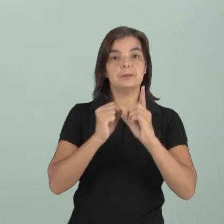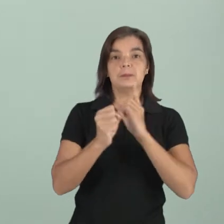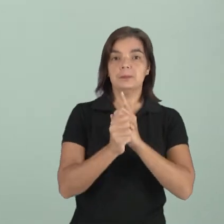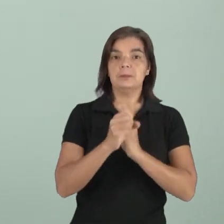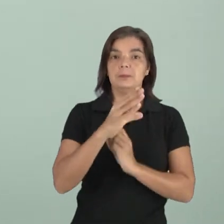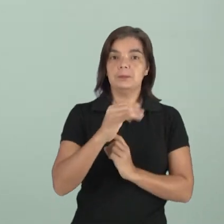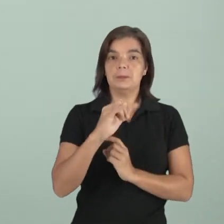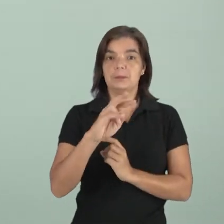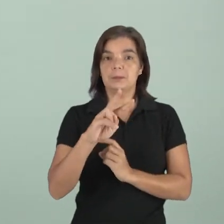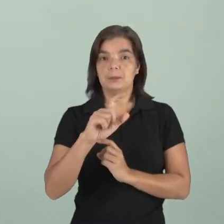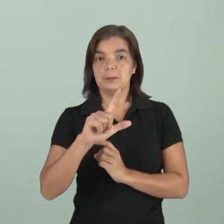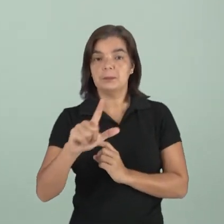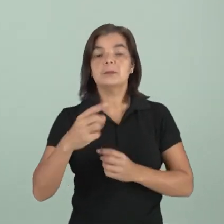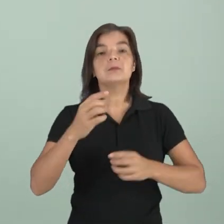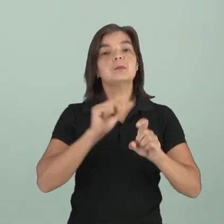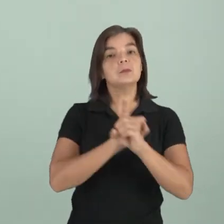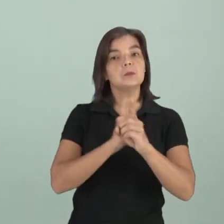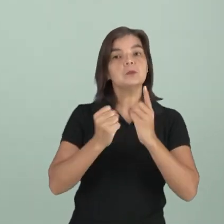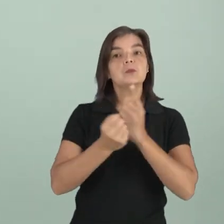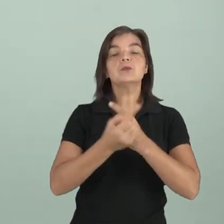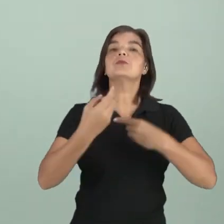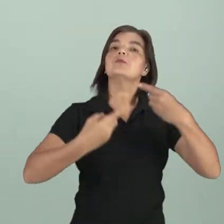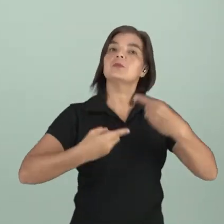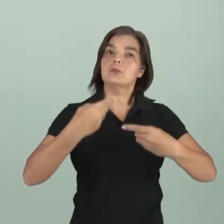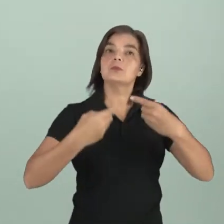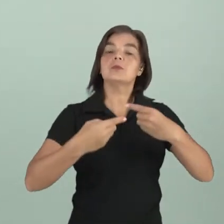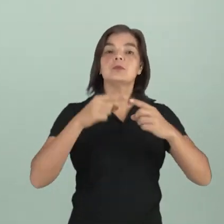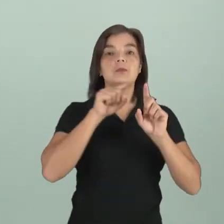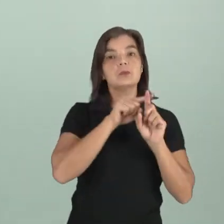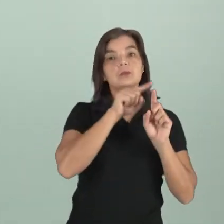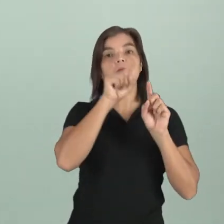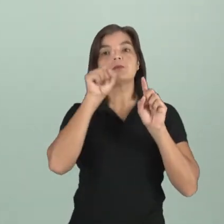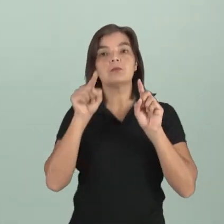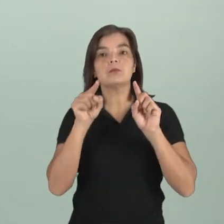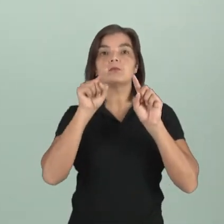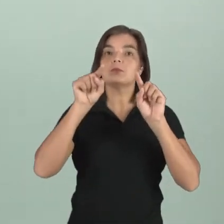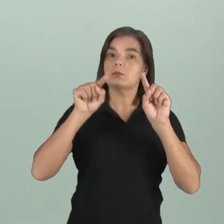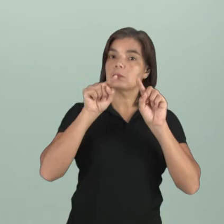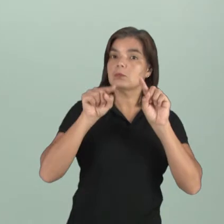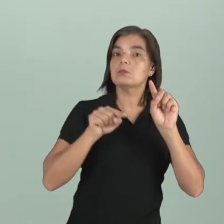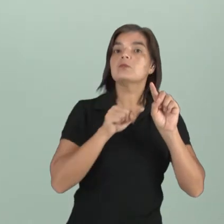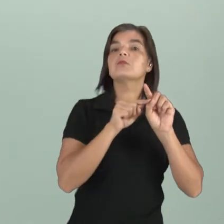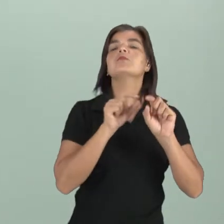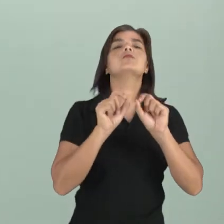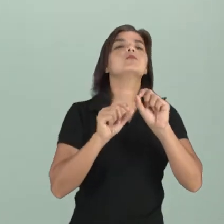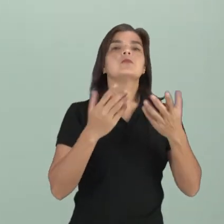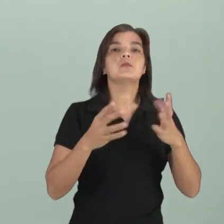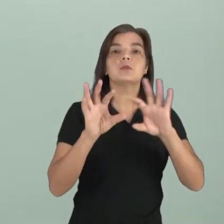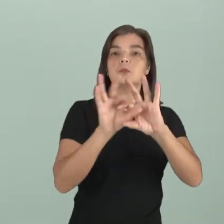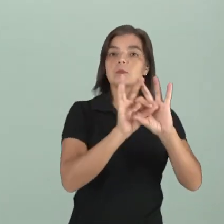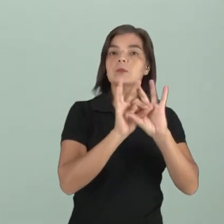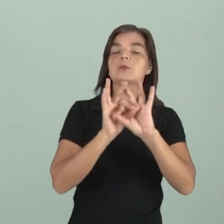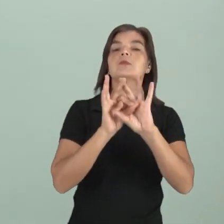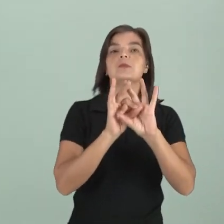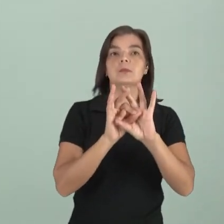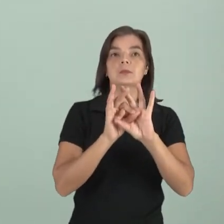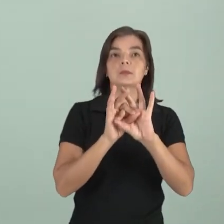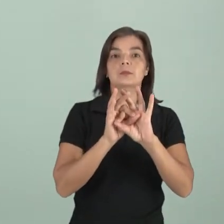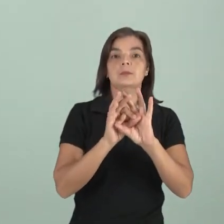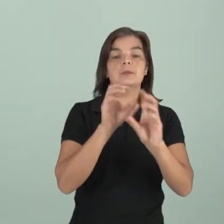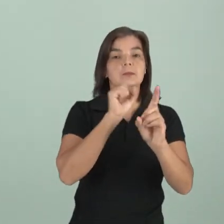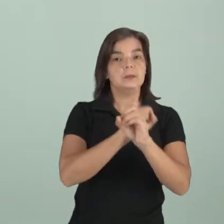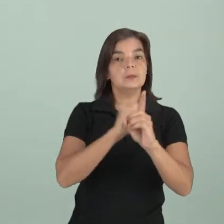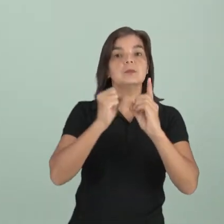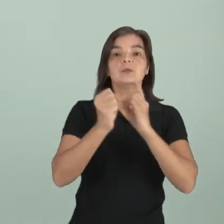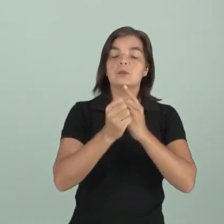sociedade civil e sociedade política, e existem setas, que é justamente para mostrar o quê? O vínculo. A